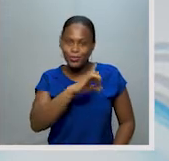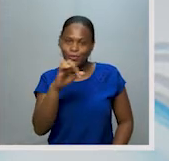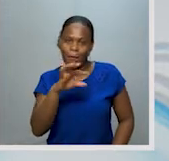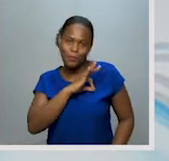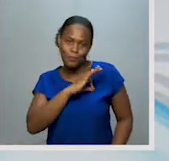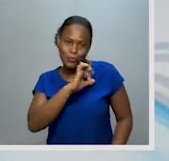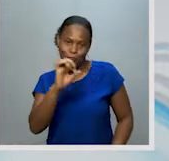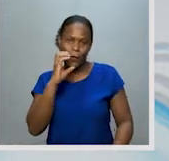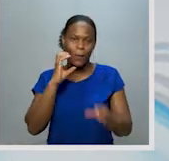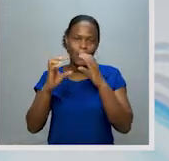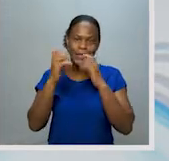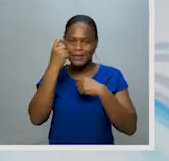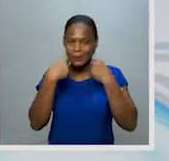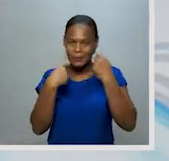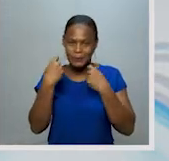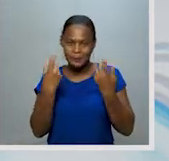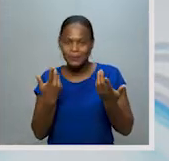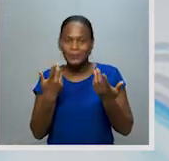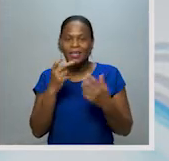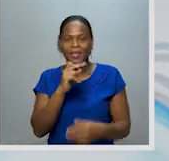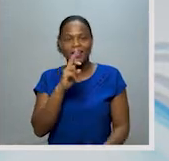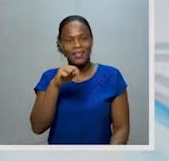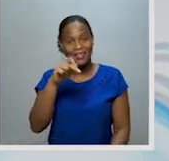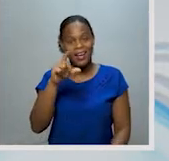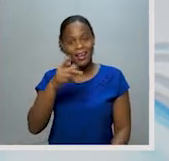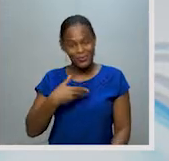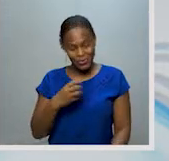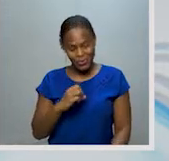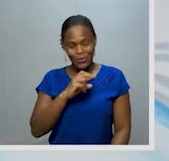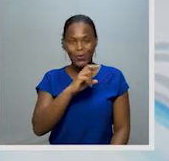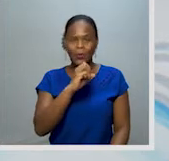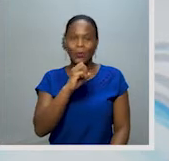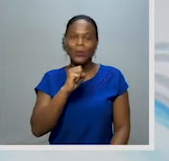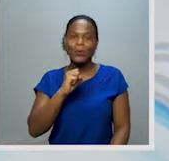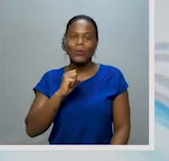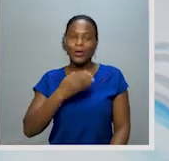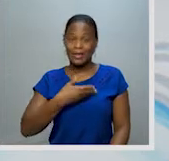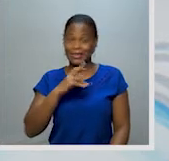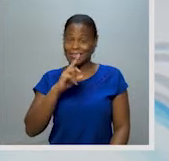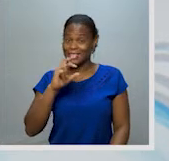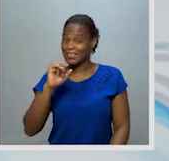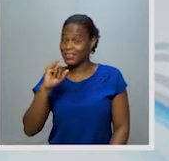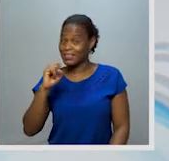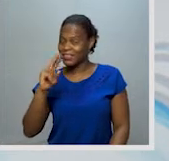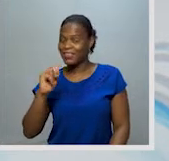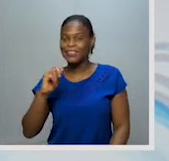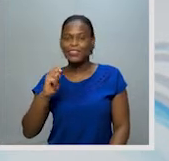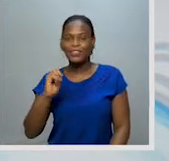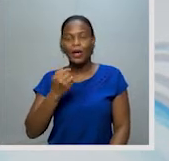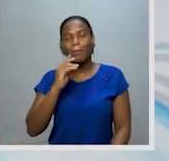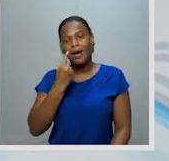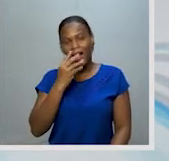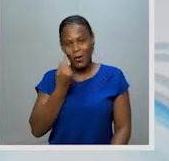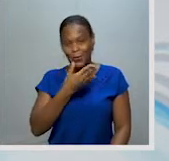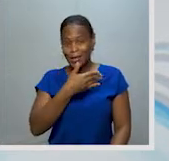vosso professor de Comunicação e Expressão, Arnaldo Rodrigues, para os alunos do 12º ano de